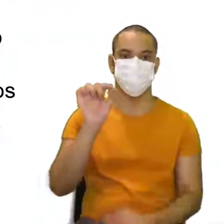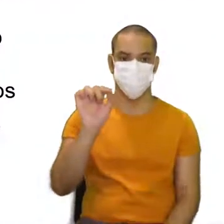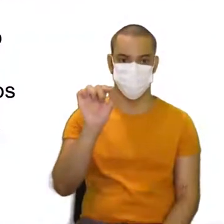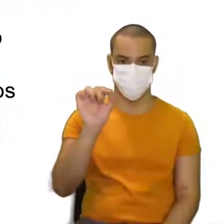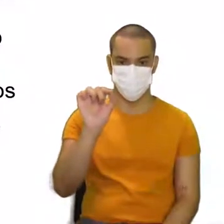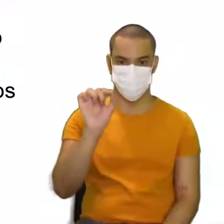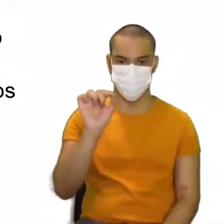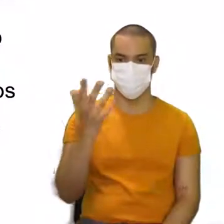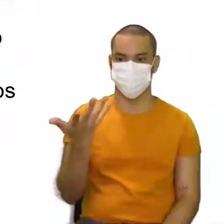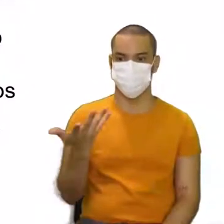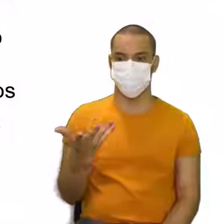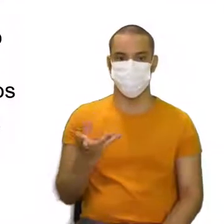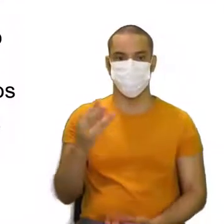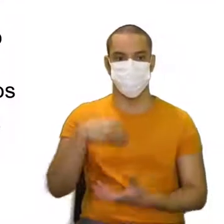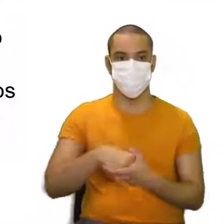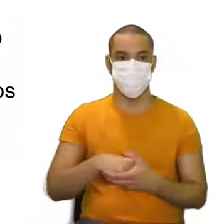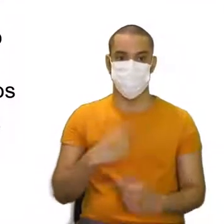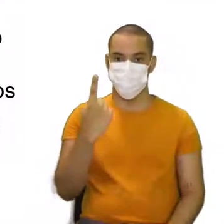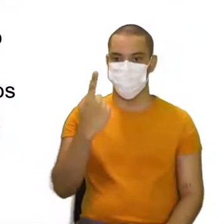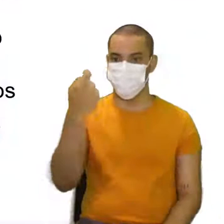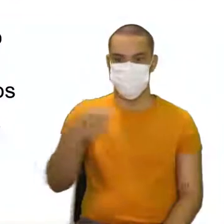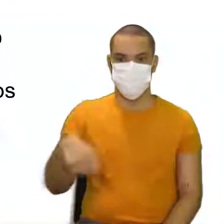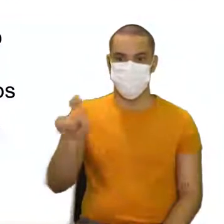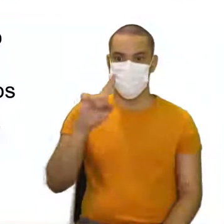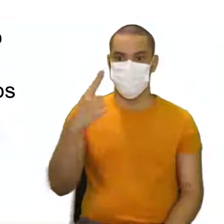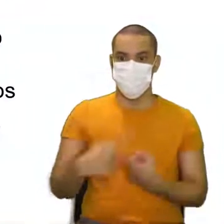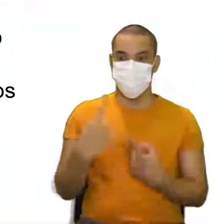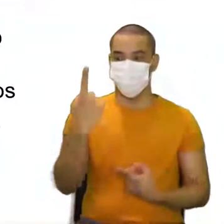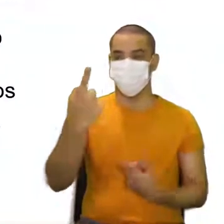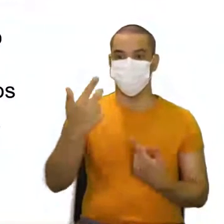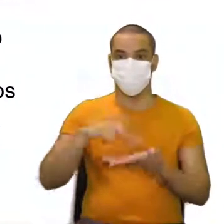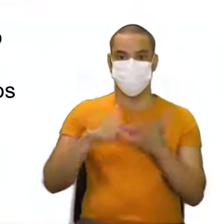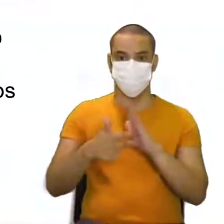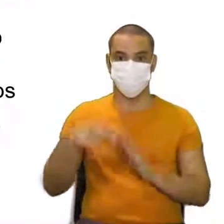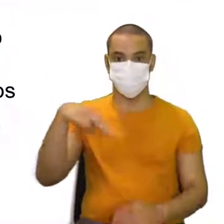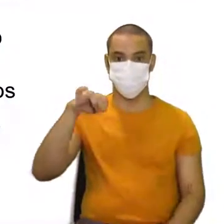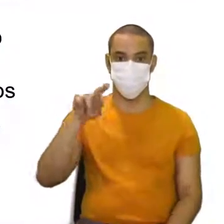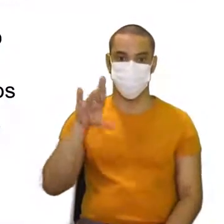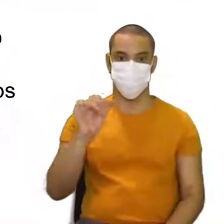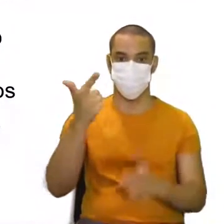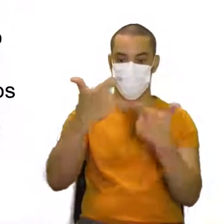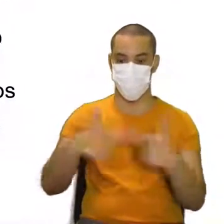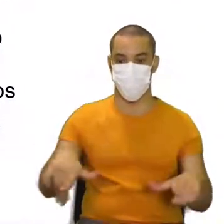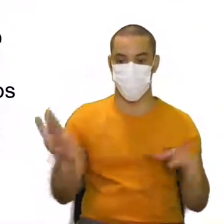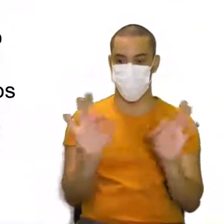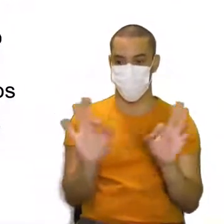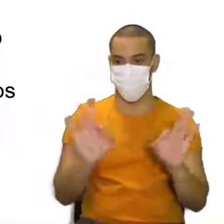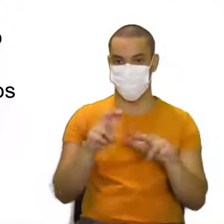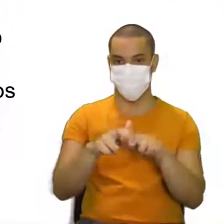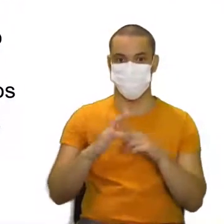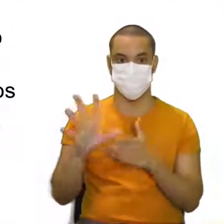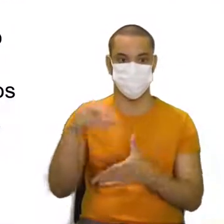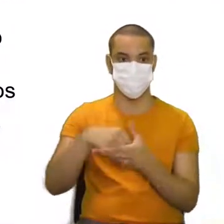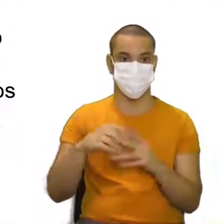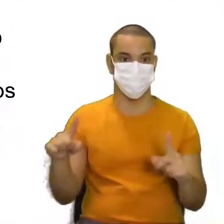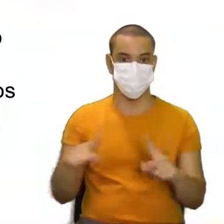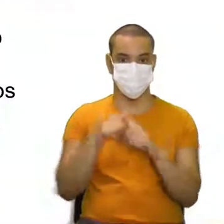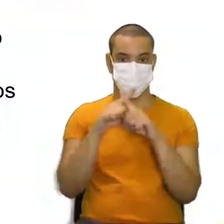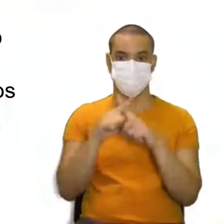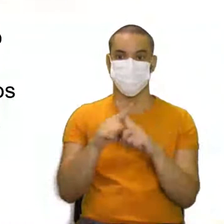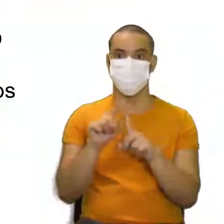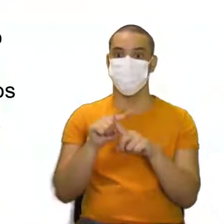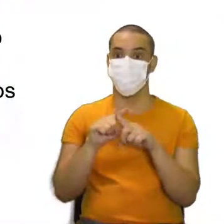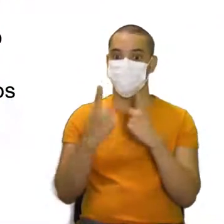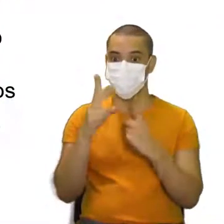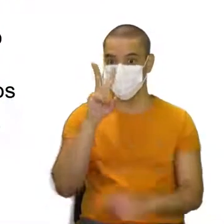a questão lá do um porque um elemento neutro da multiplicação ou seja força magnética não